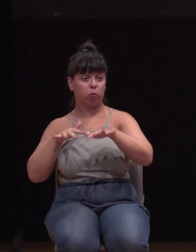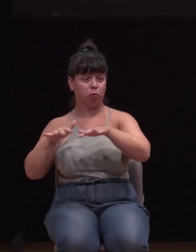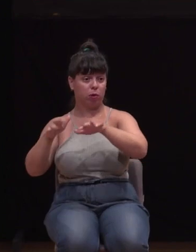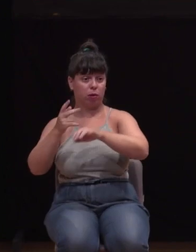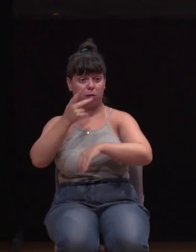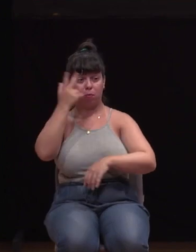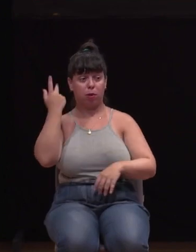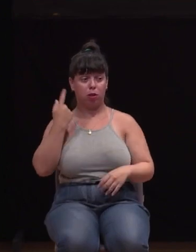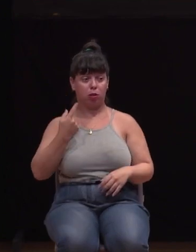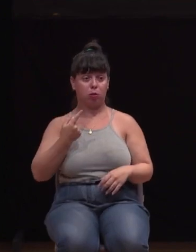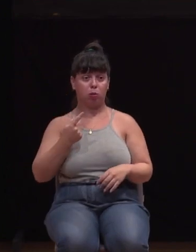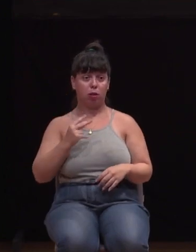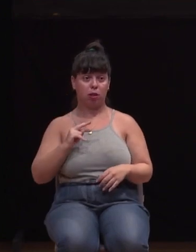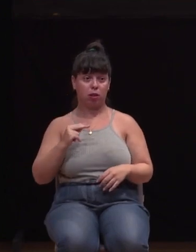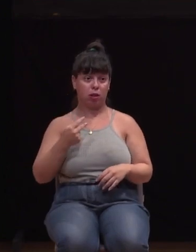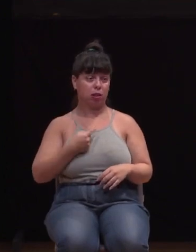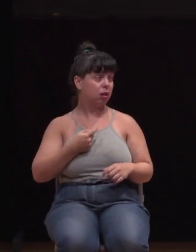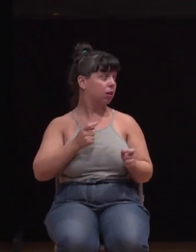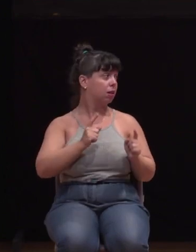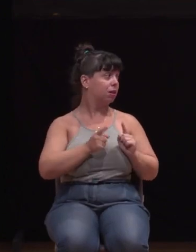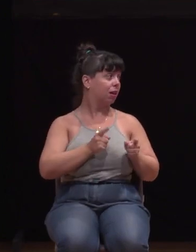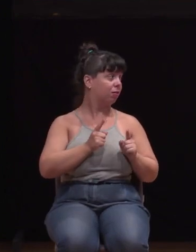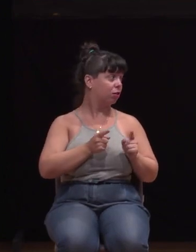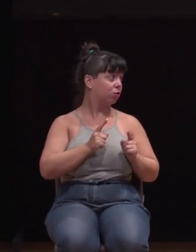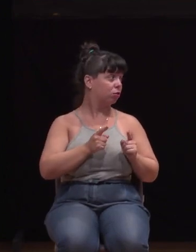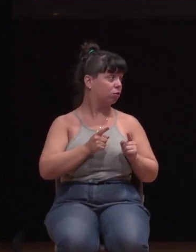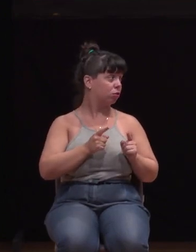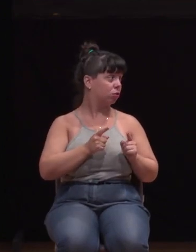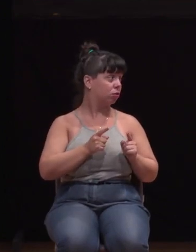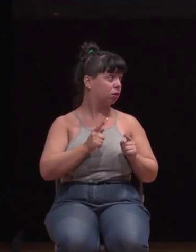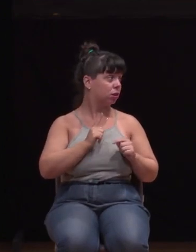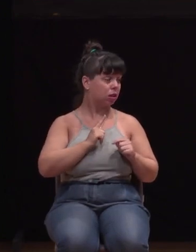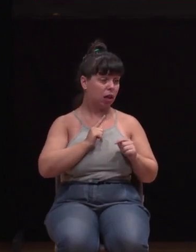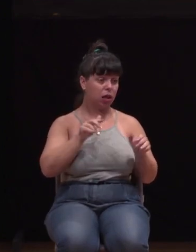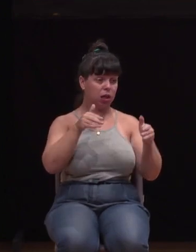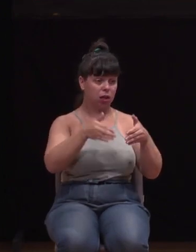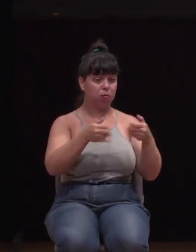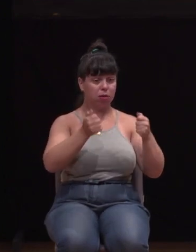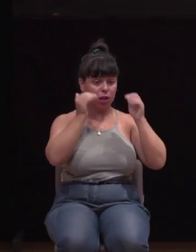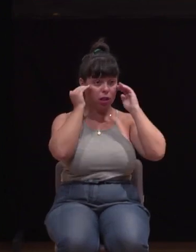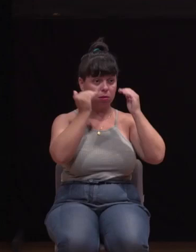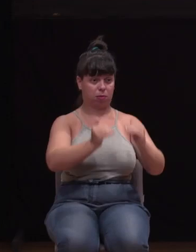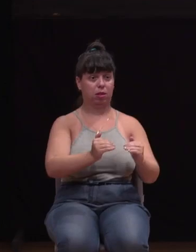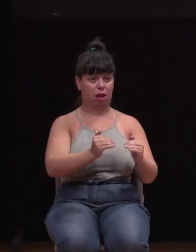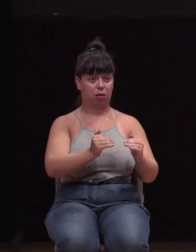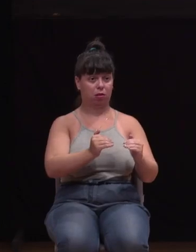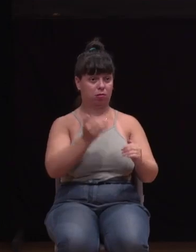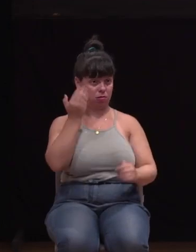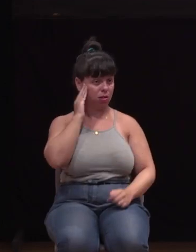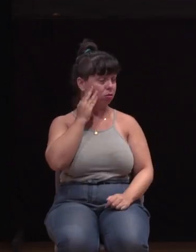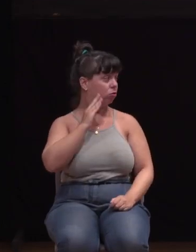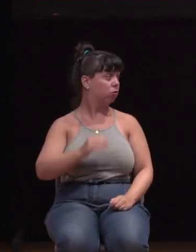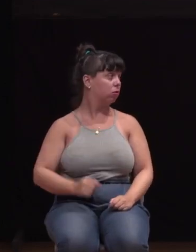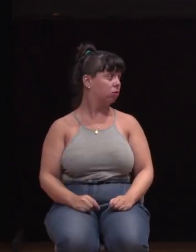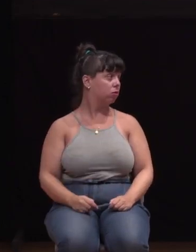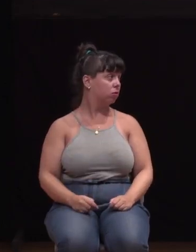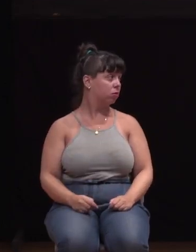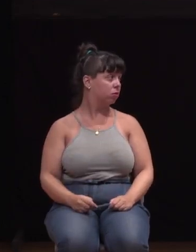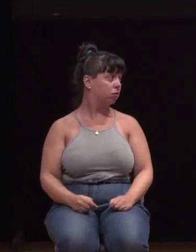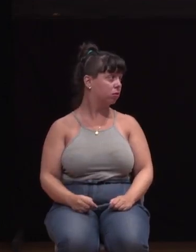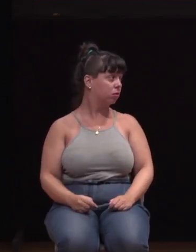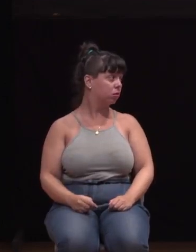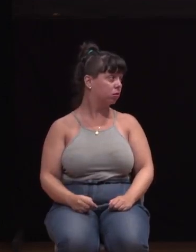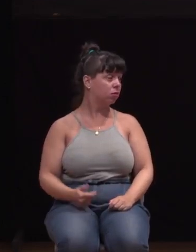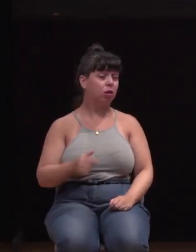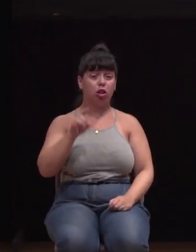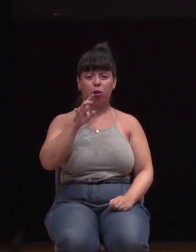trans, transgêneros. A travesti tem uma especificidade que deve ser respeitada. Entende? E aí, é isso, eu só posso falar